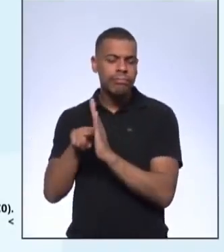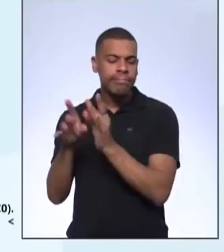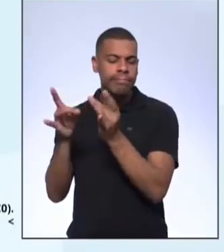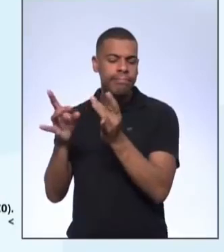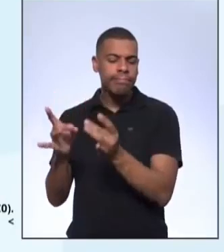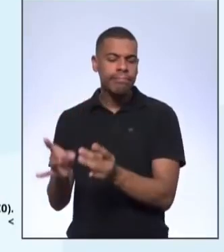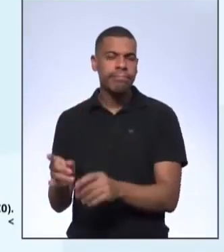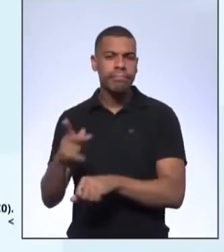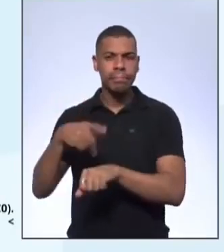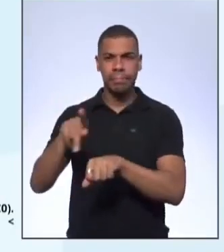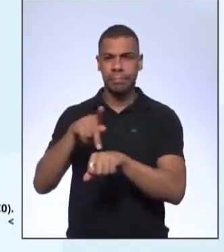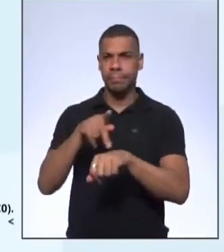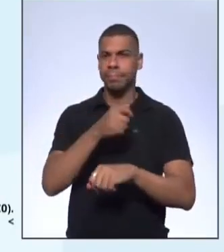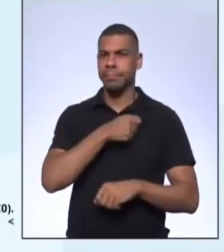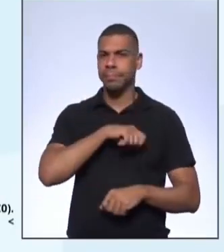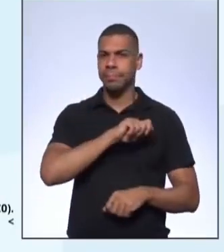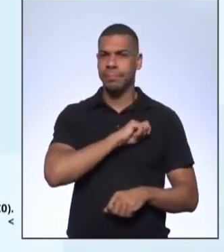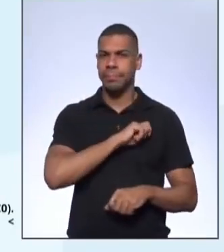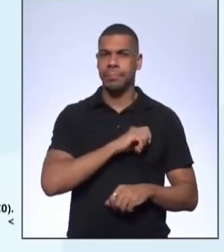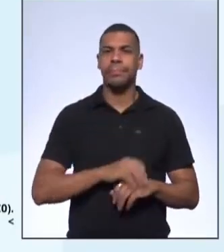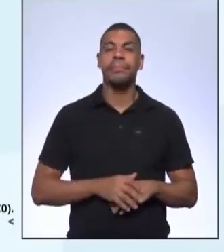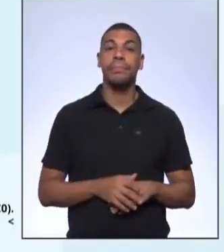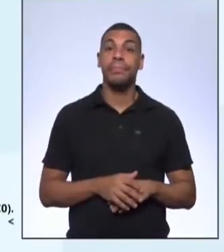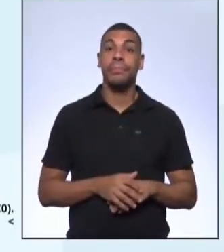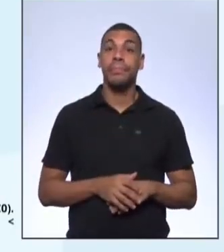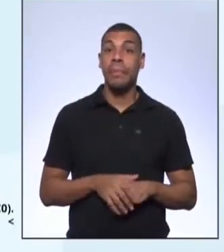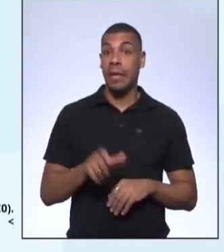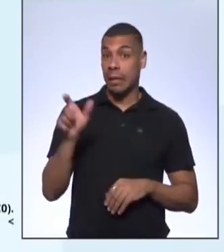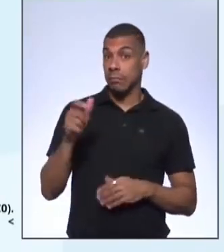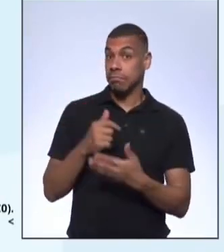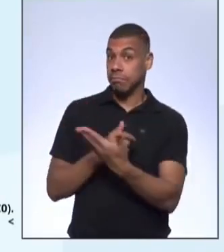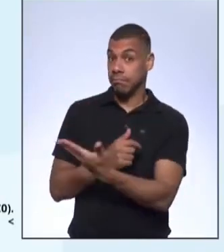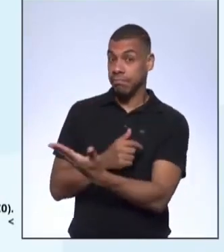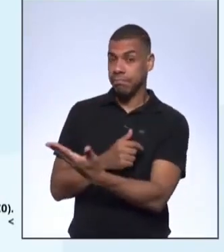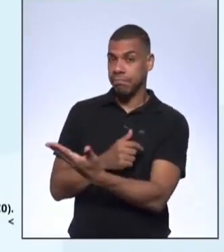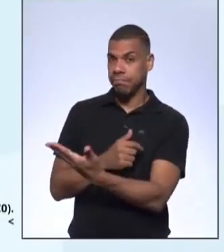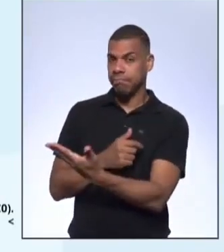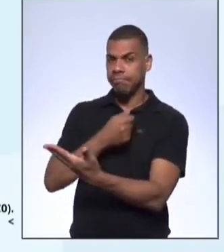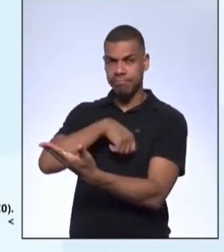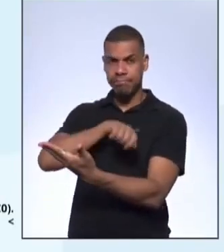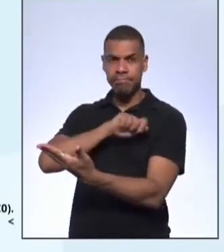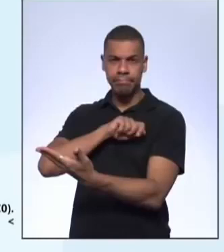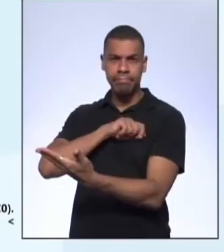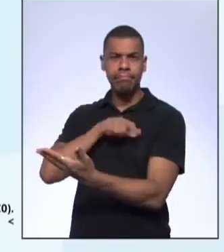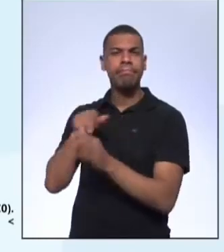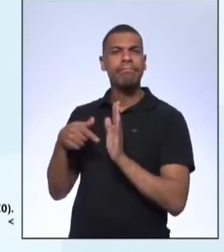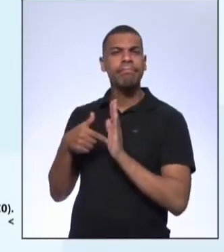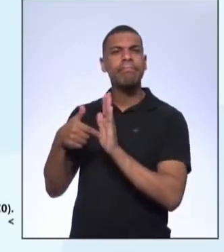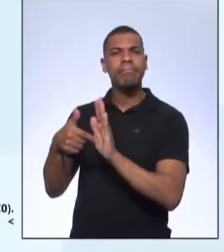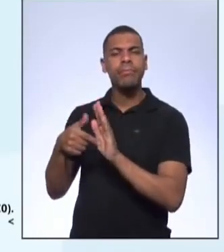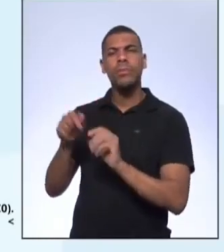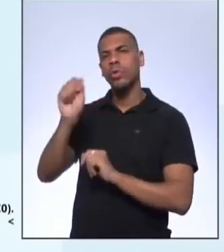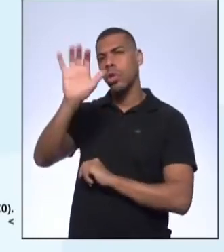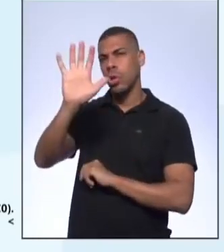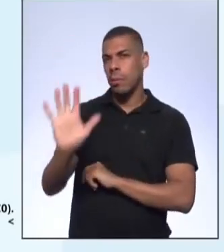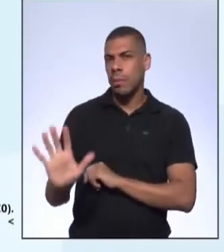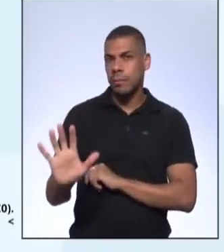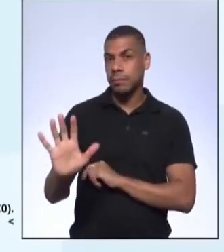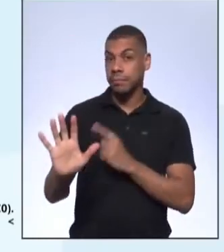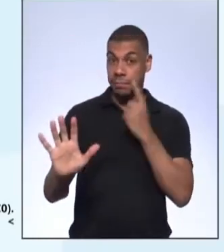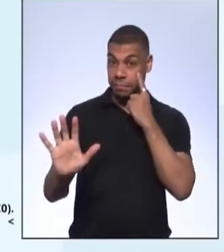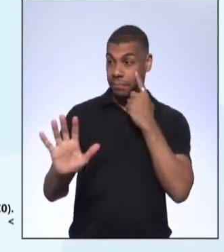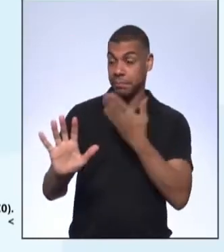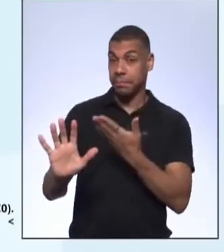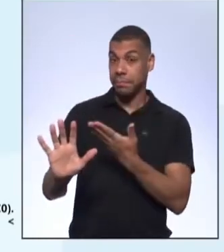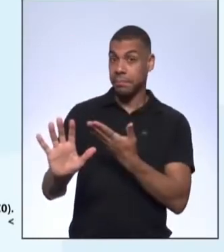específico da Espanha. Então, a Espanha é palco de algumas tensões. Então, nós vamos pegar agora esse mapa que vocês estão